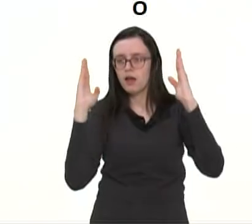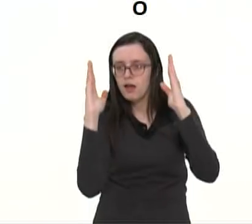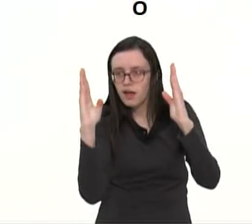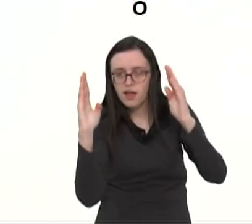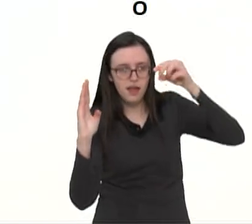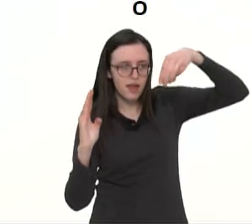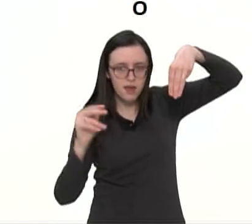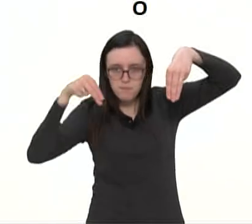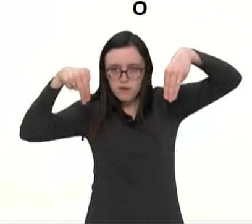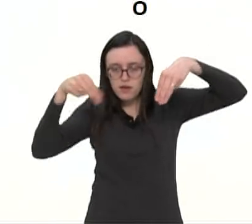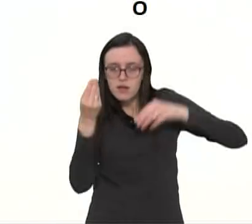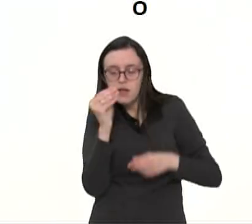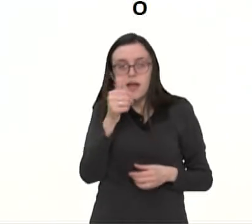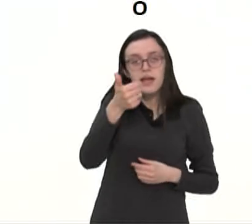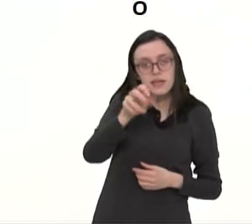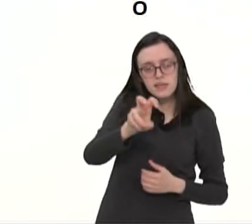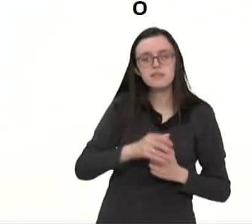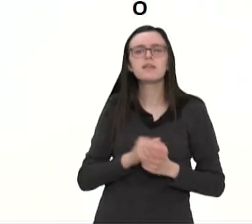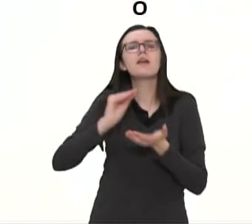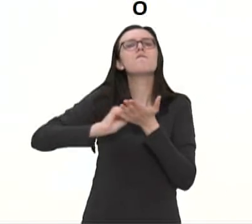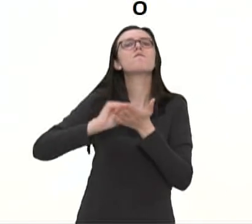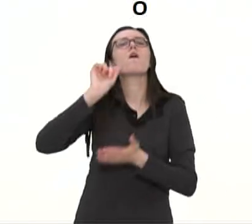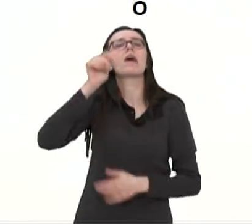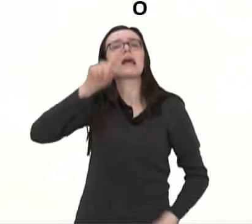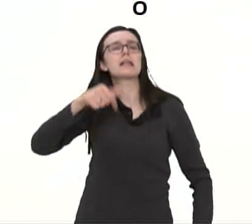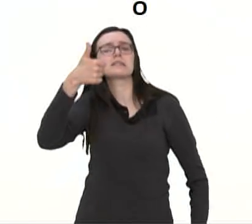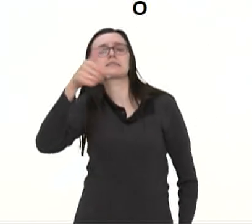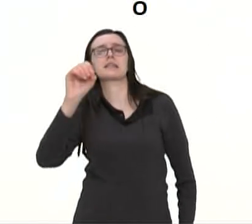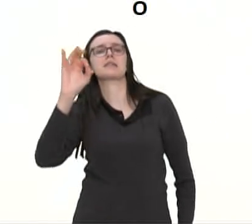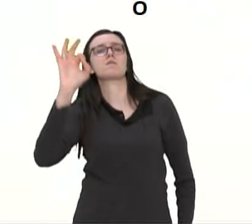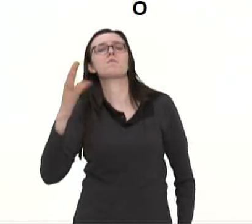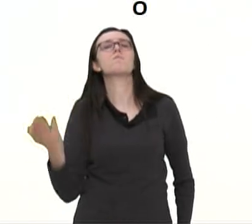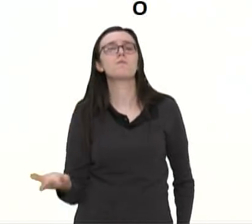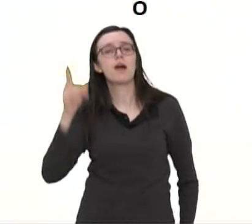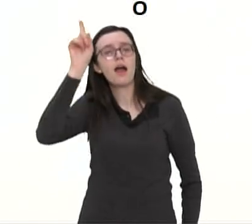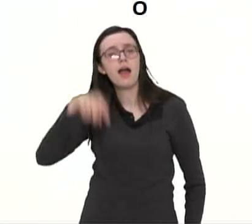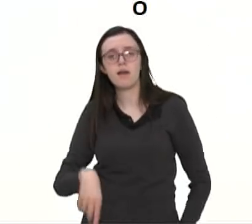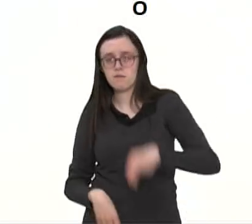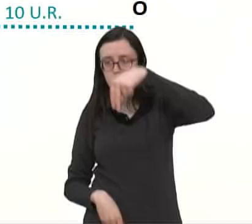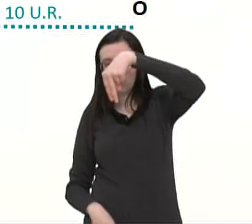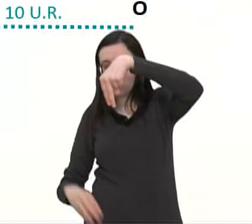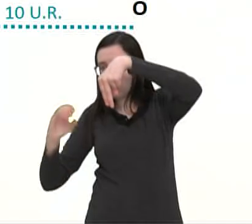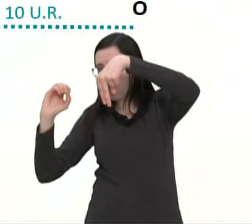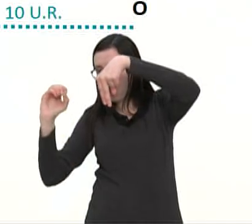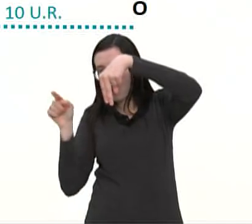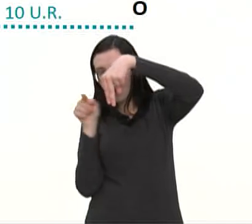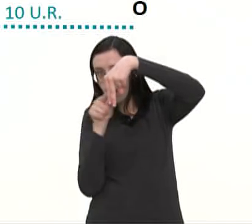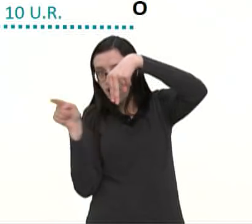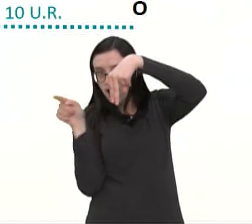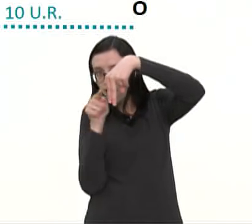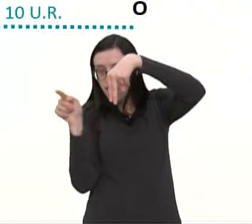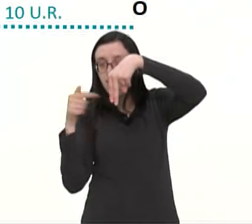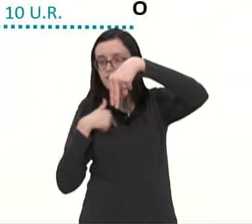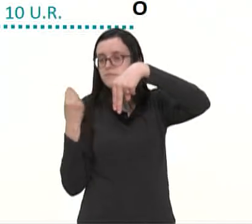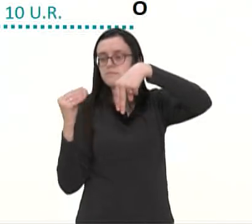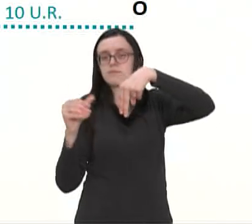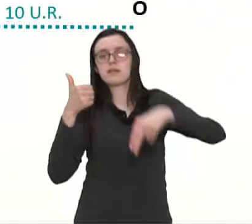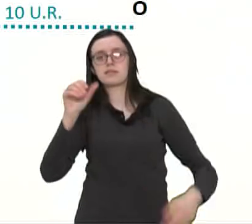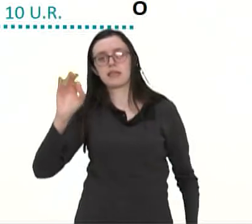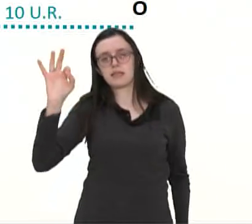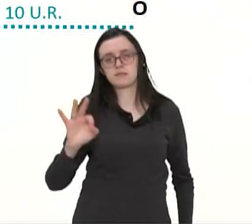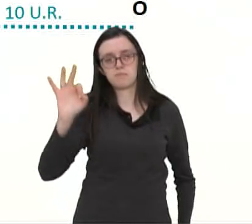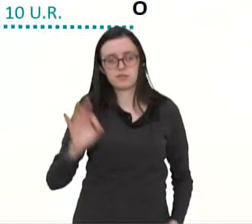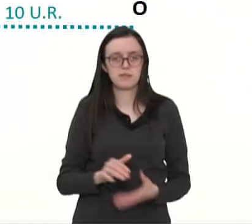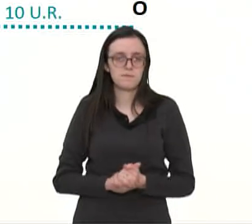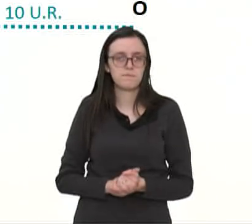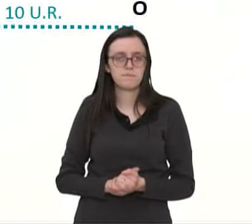distância 15. Aí ficou faltando os 10% entre o N e o O, que já estão ali representados para mim, considerei 10%. Então,